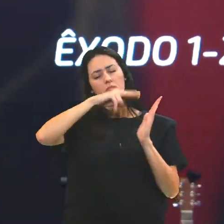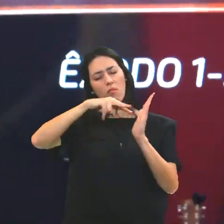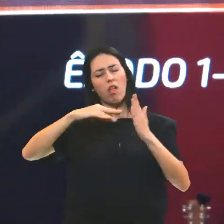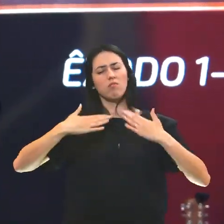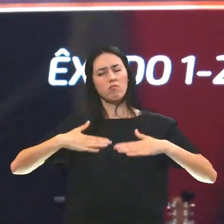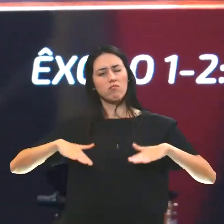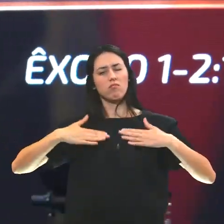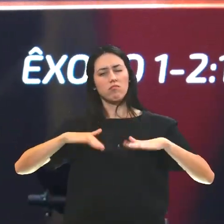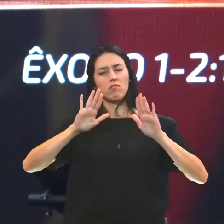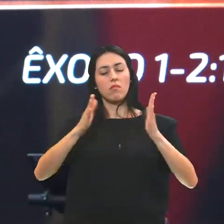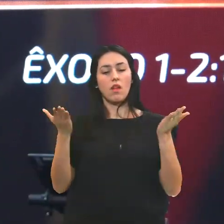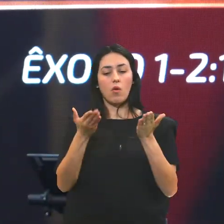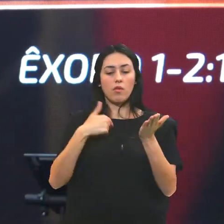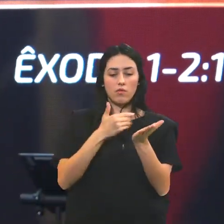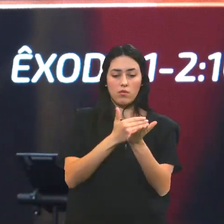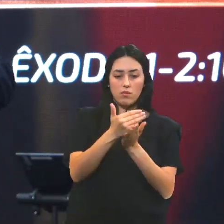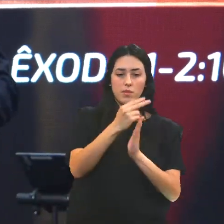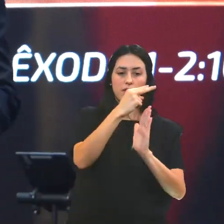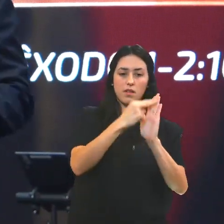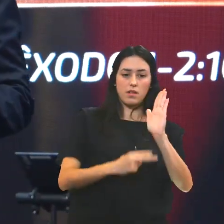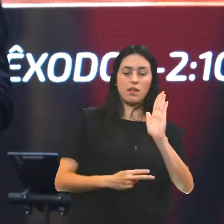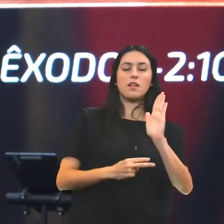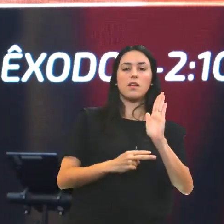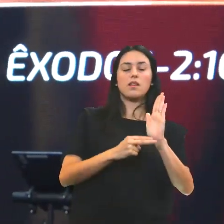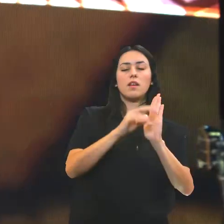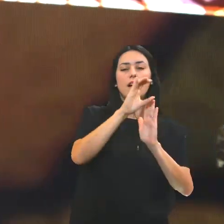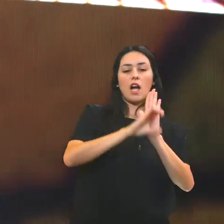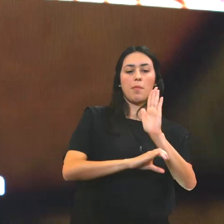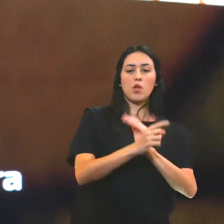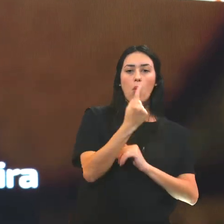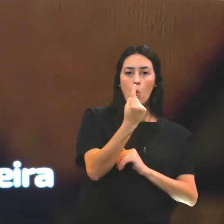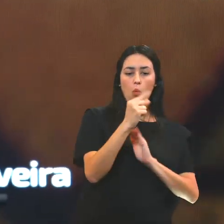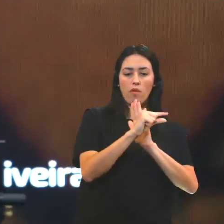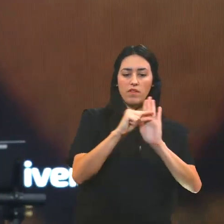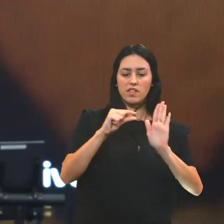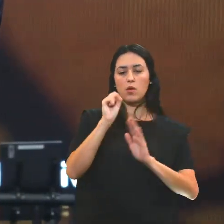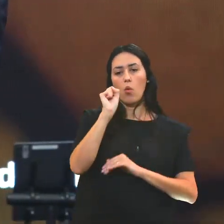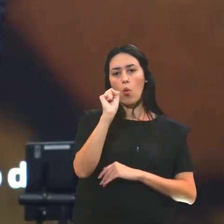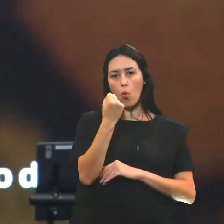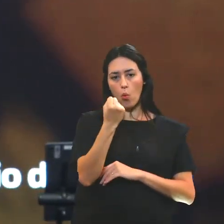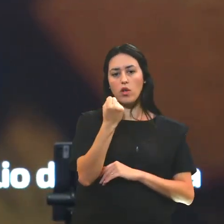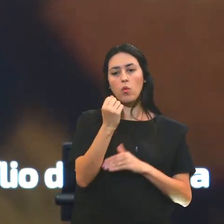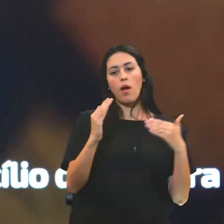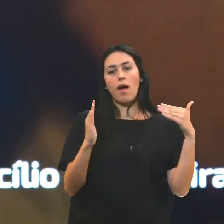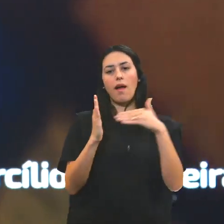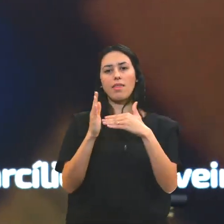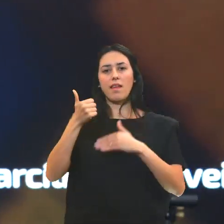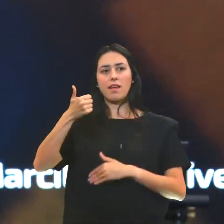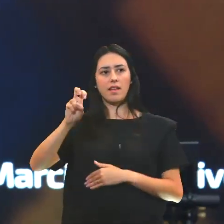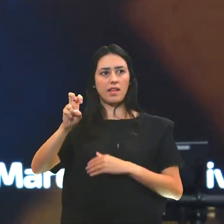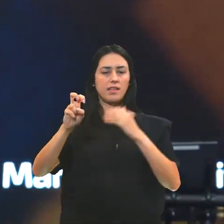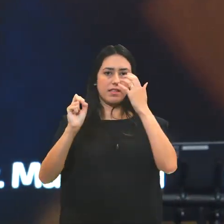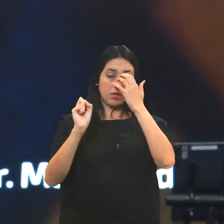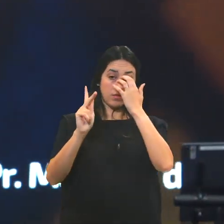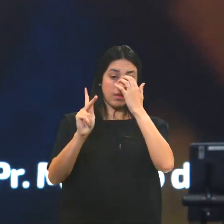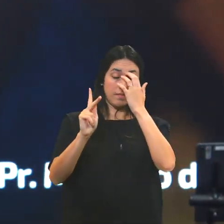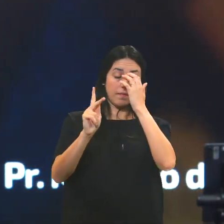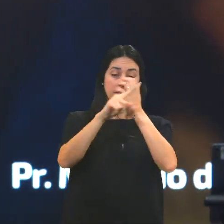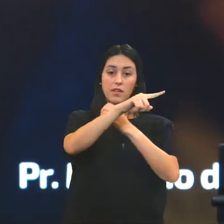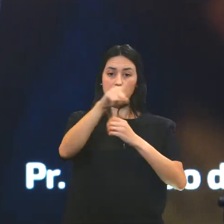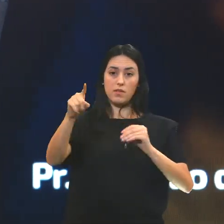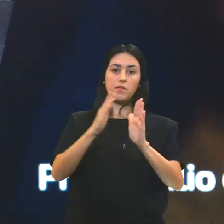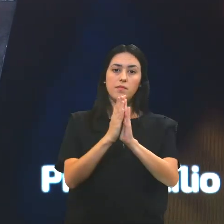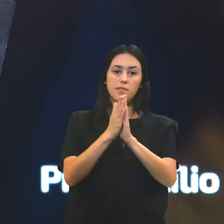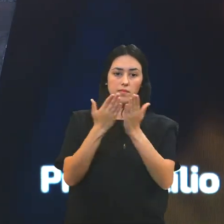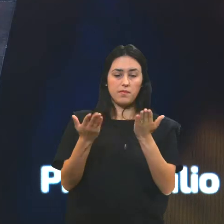quero começar agora lendo o capítulo 1, versículo 8 em diante. Versículo 8 até o versículo 15. Tá bom? Então abre a sua Bíblia